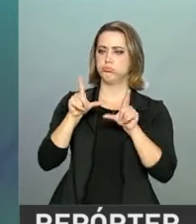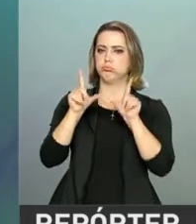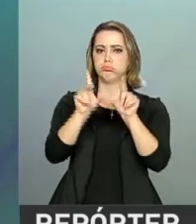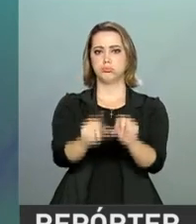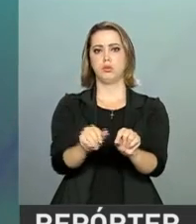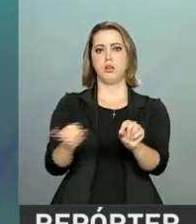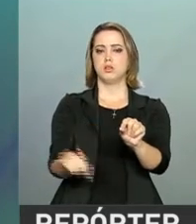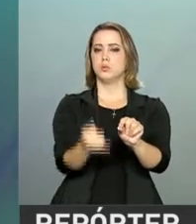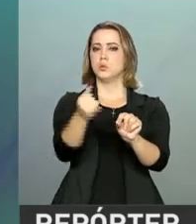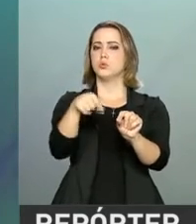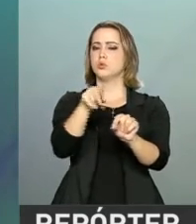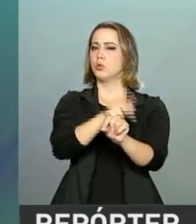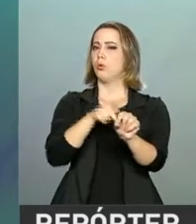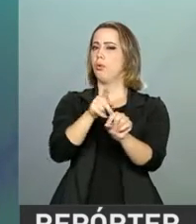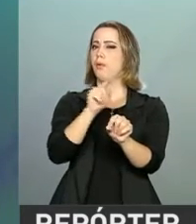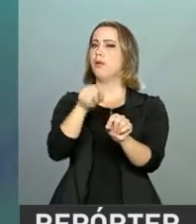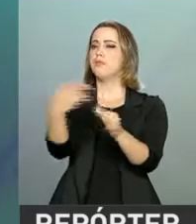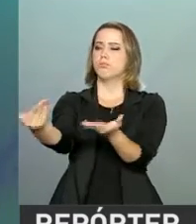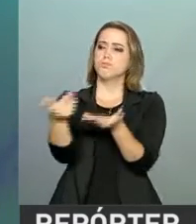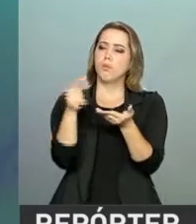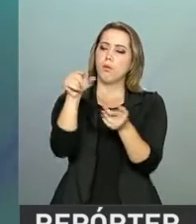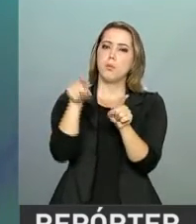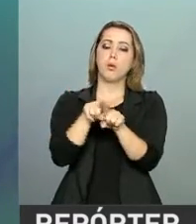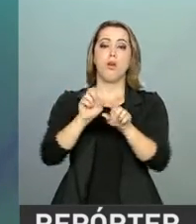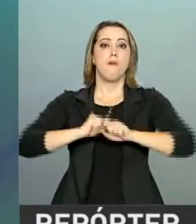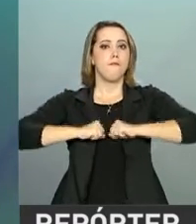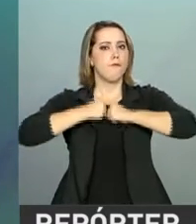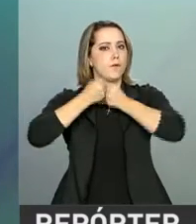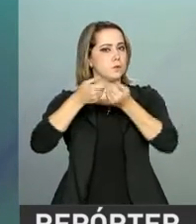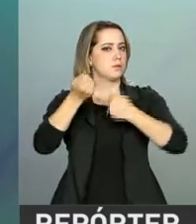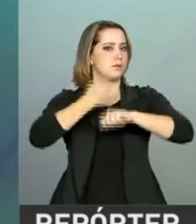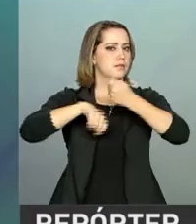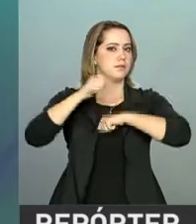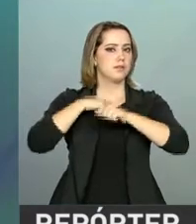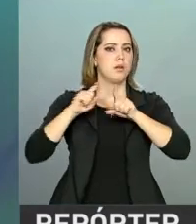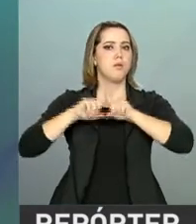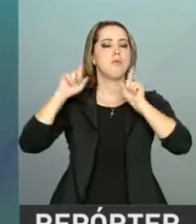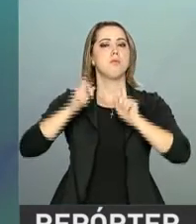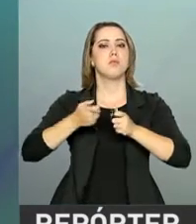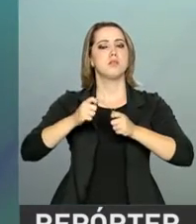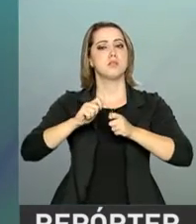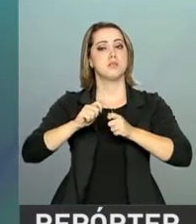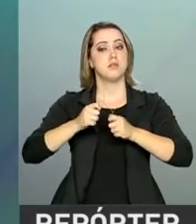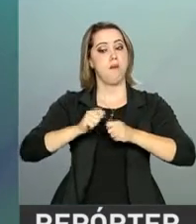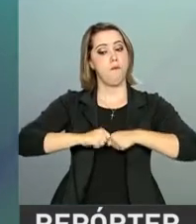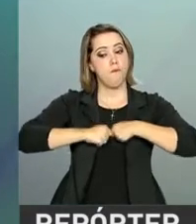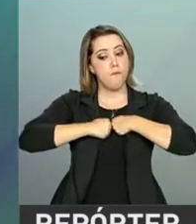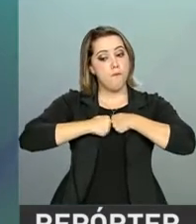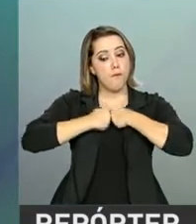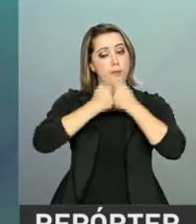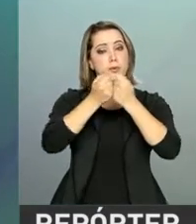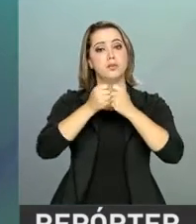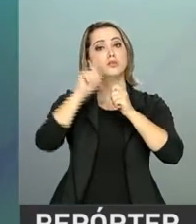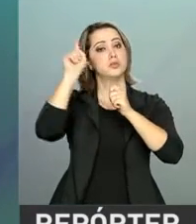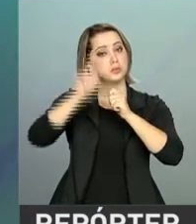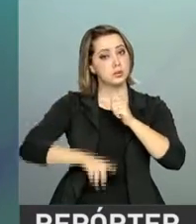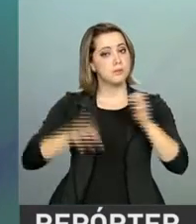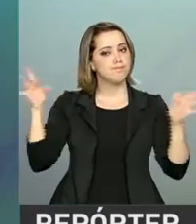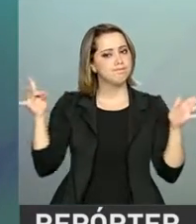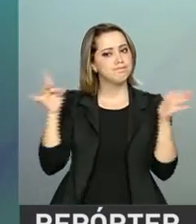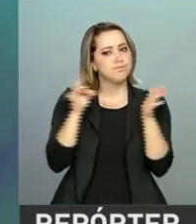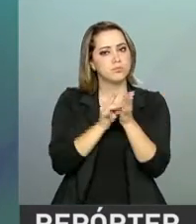no país tudo isso deriva da força da economia mas a força motriz da economia é precisamente